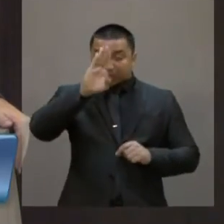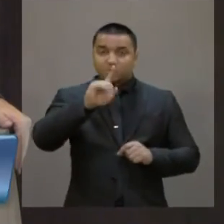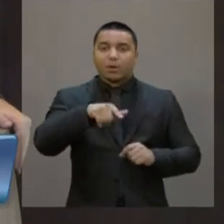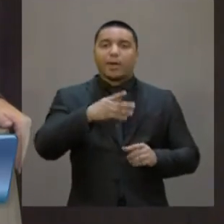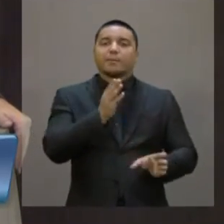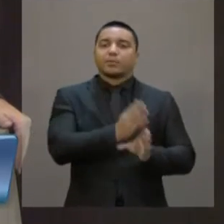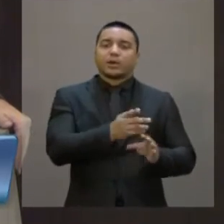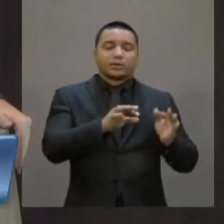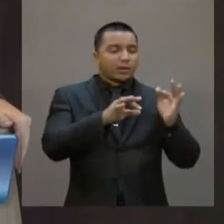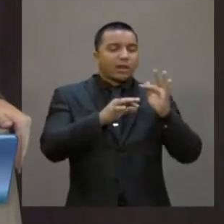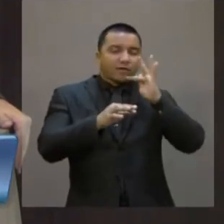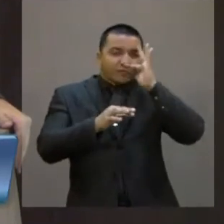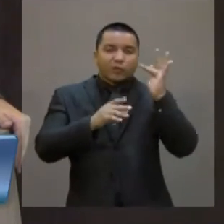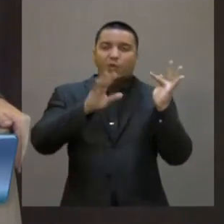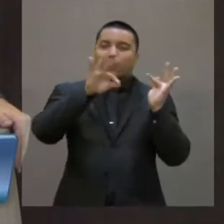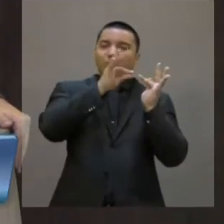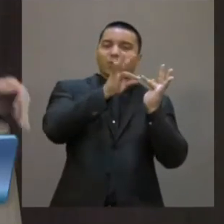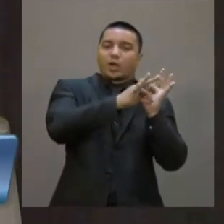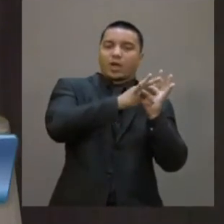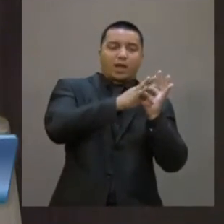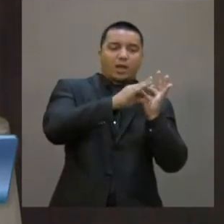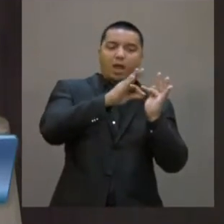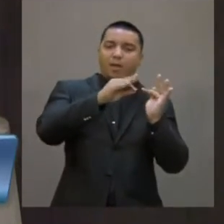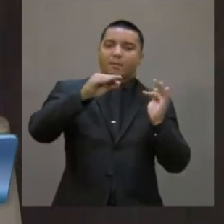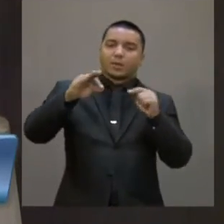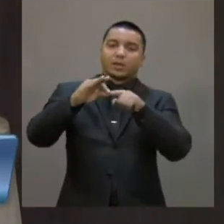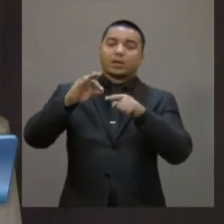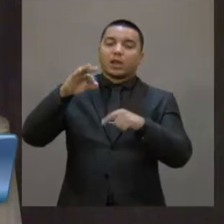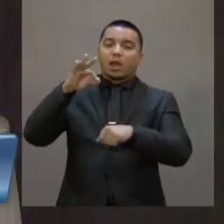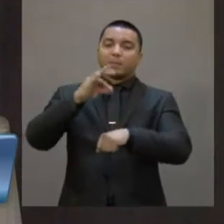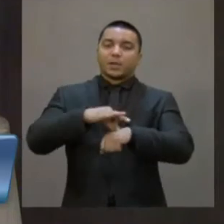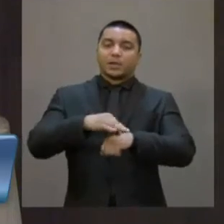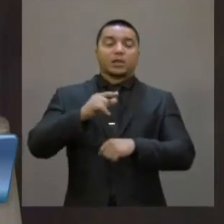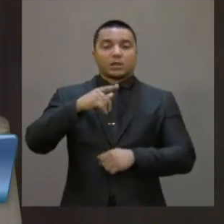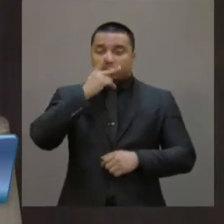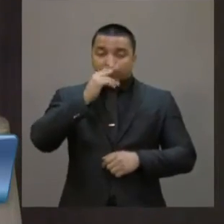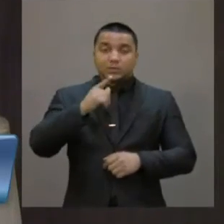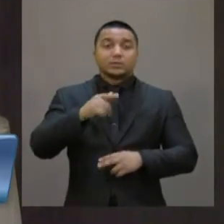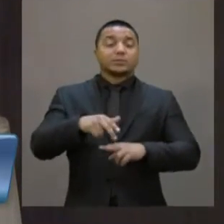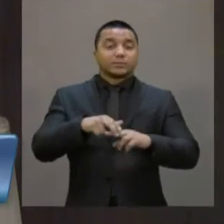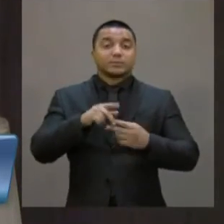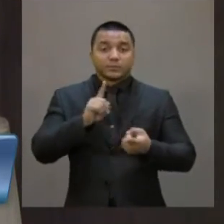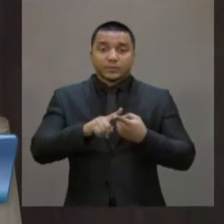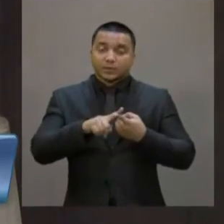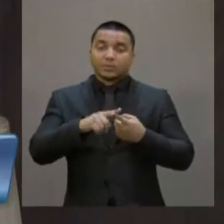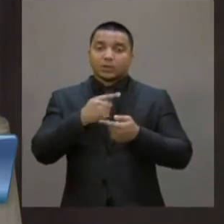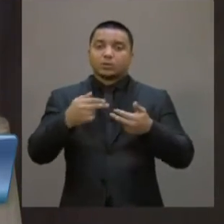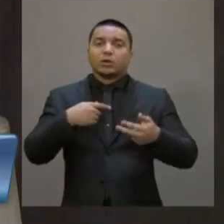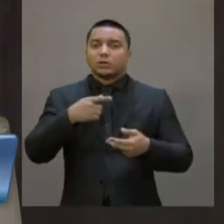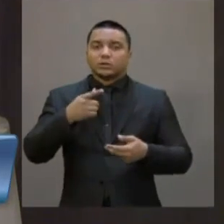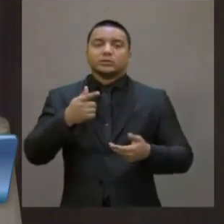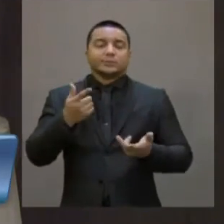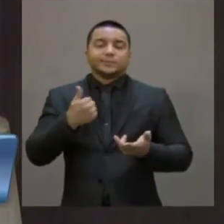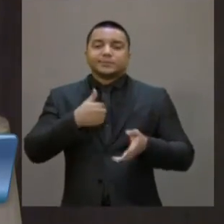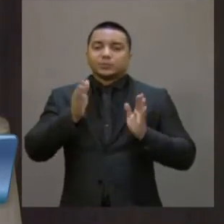de polinização e a polinização depende da abelha. E para a abelha viver não pode ter, por exemplo, a utilização desses pesticidas aos quais eu